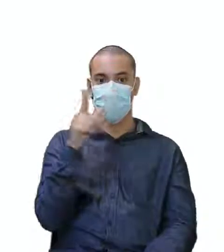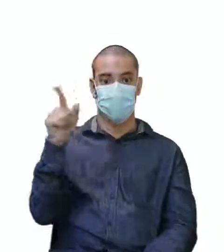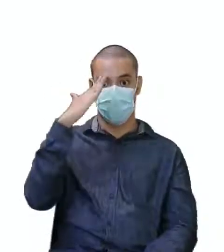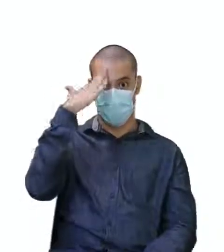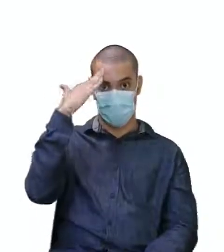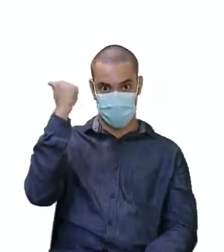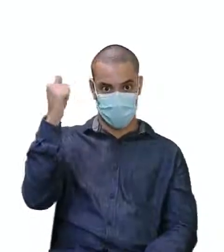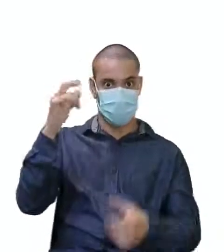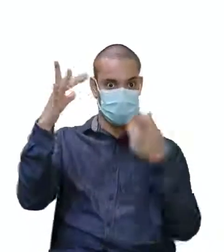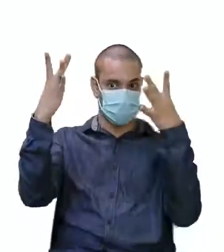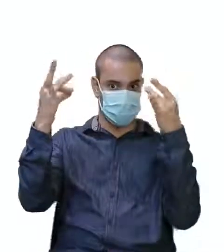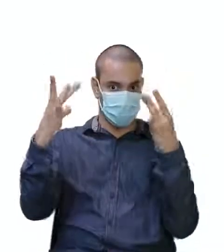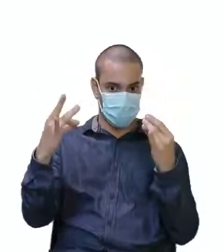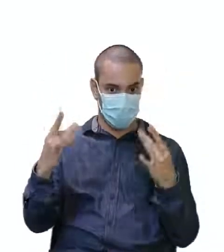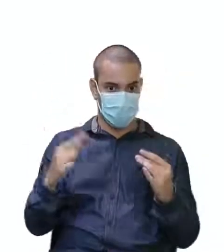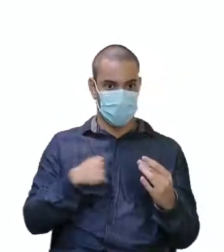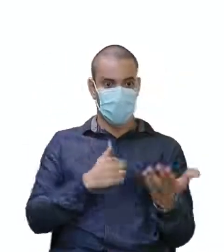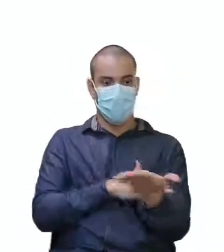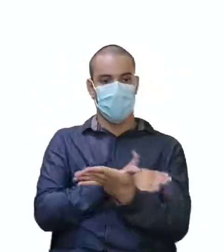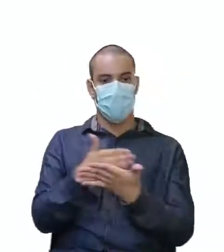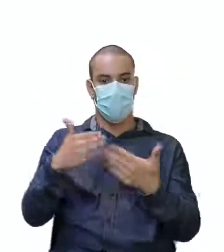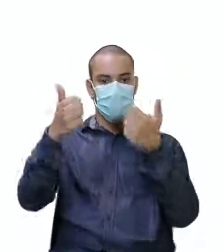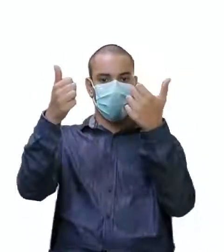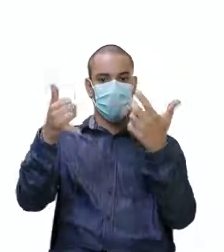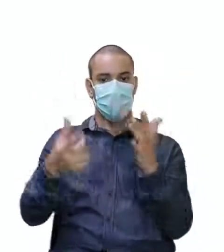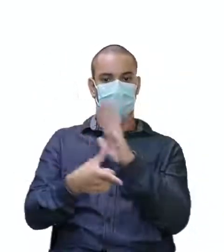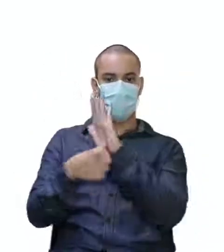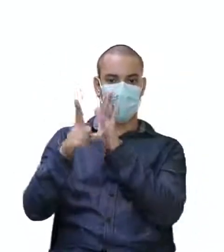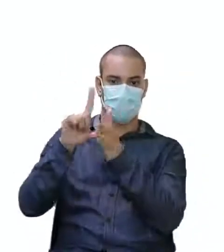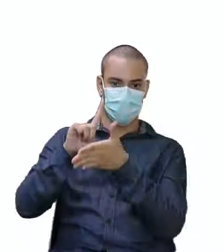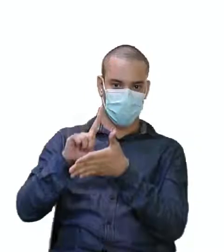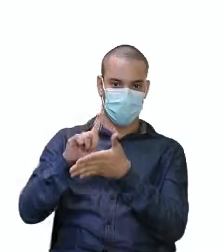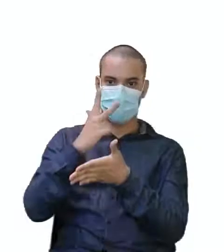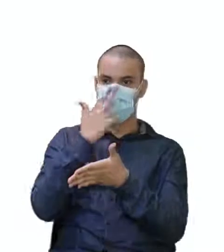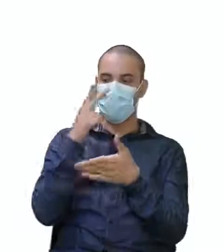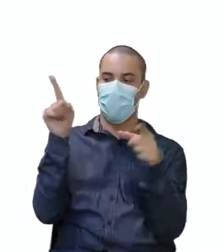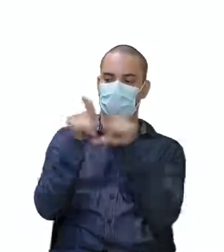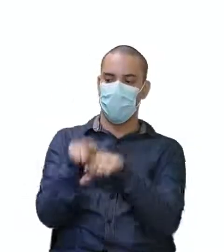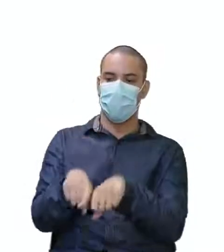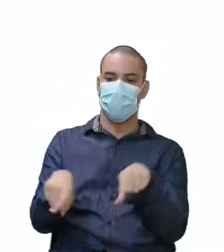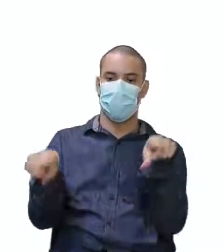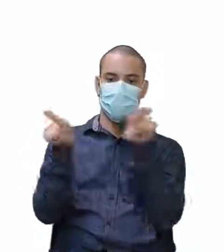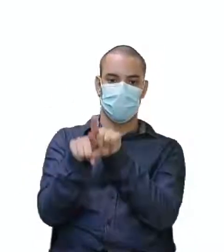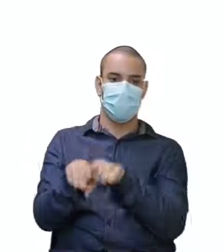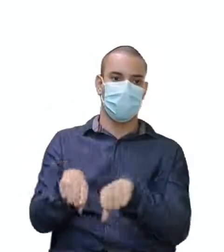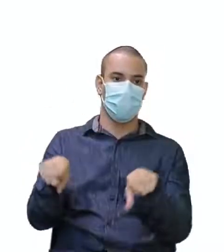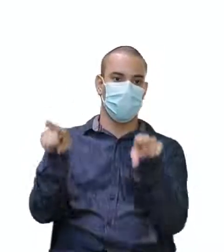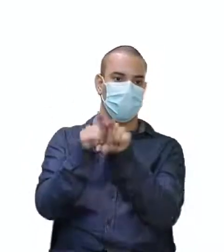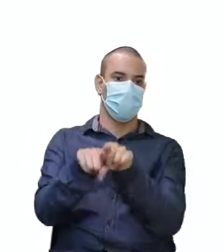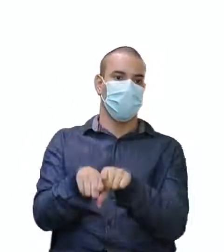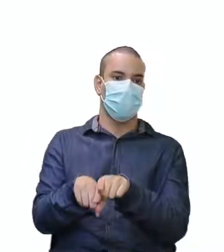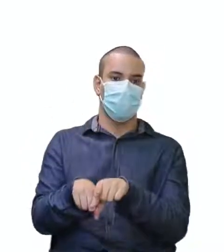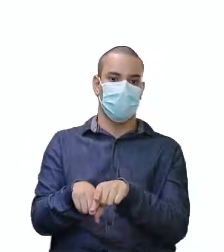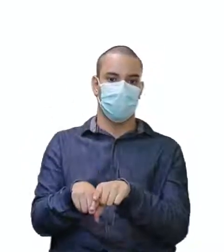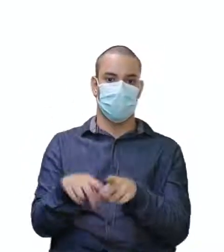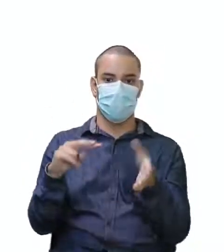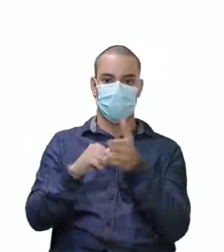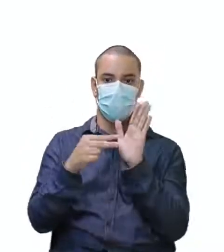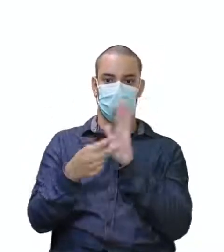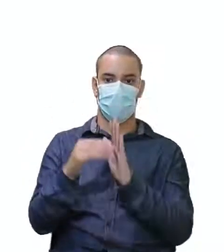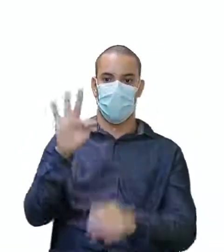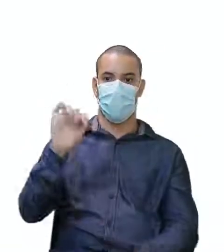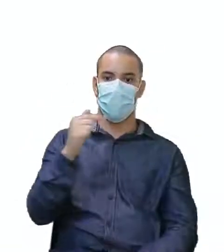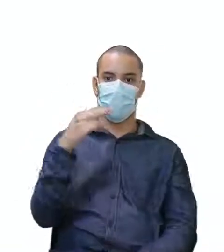definição aqui, né, pessoal, que eu falei no início, a definição clichê, né, é uma função, ó. Cadê? A